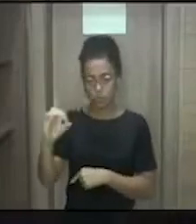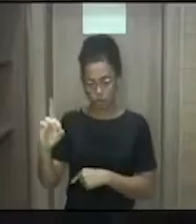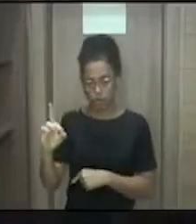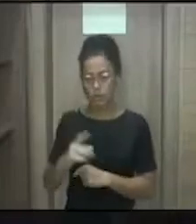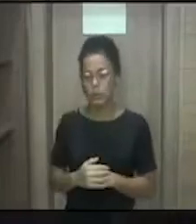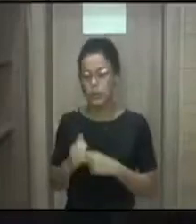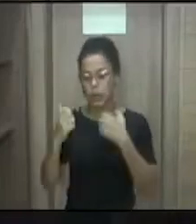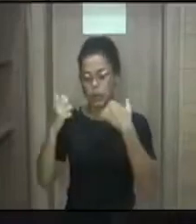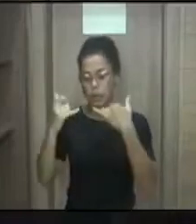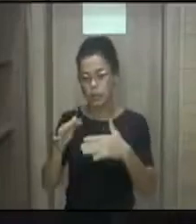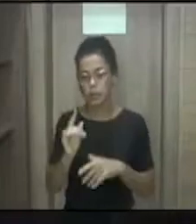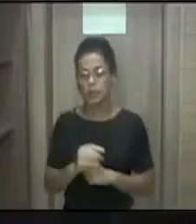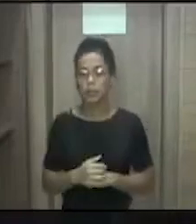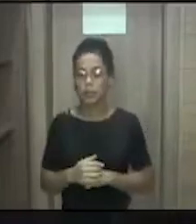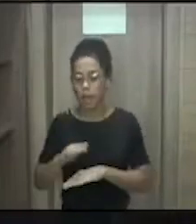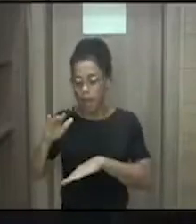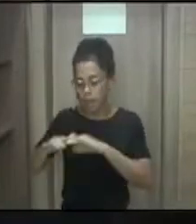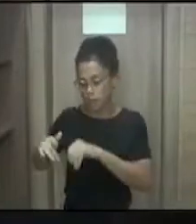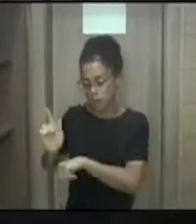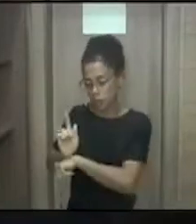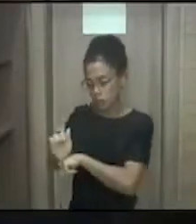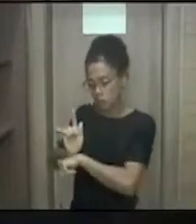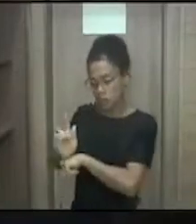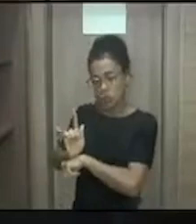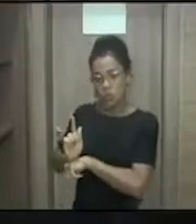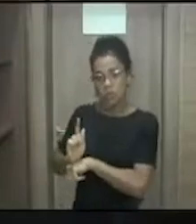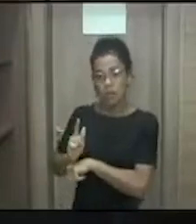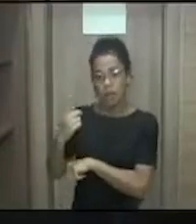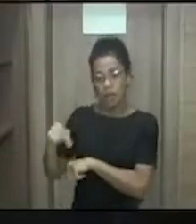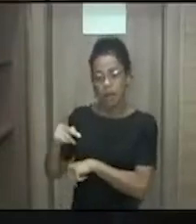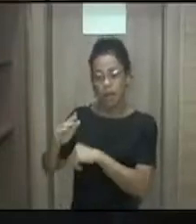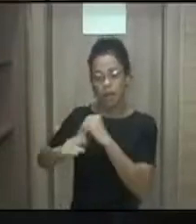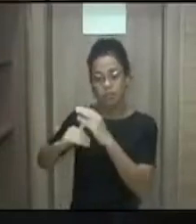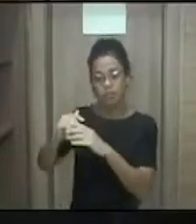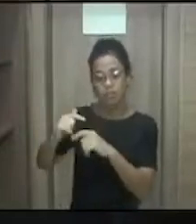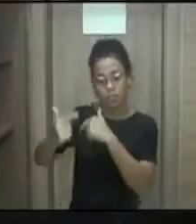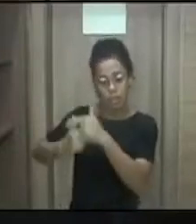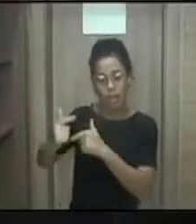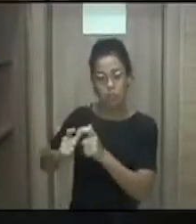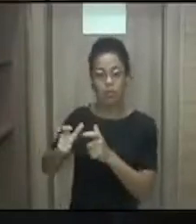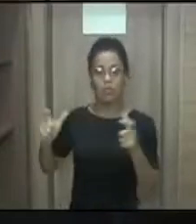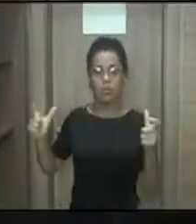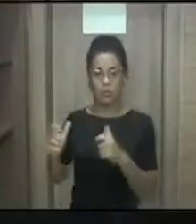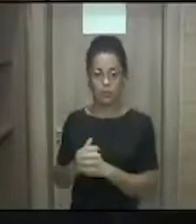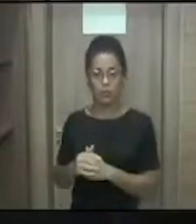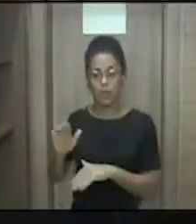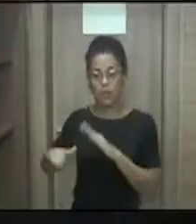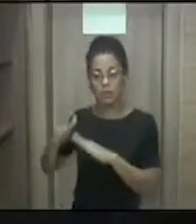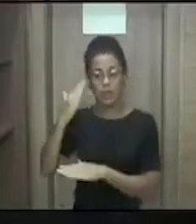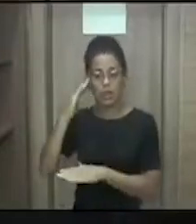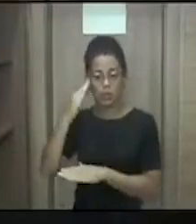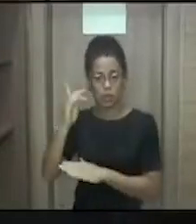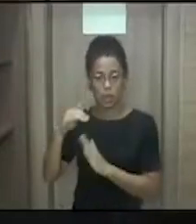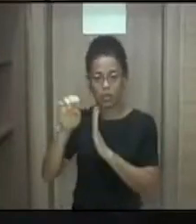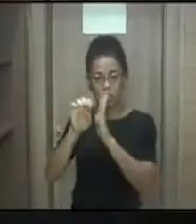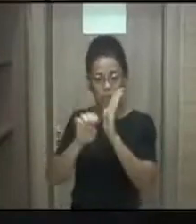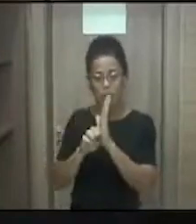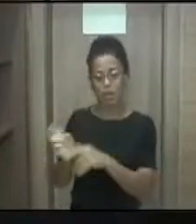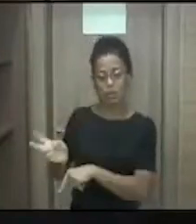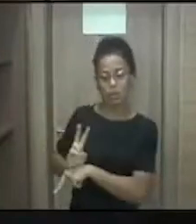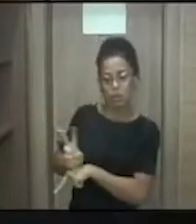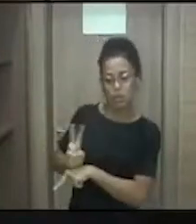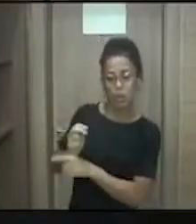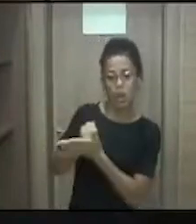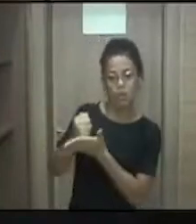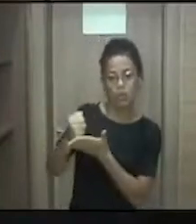grande. Então o gestor acaba de chegar, ele não sabe como monta um processo licitatório muitas vezes, ele não sabe que ele precisa monitorar o